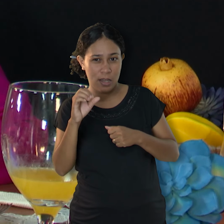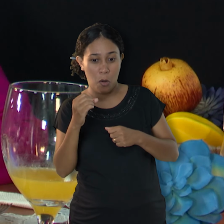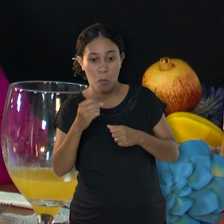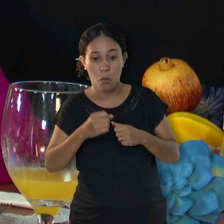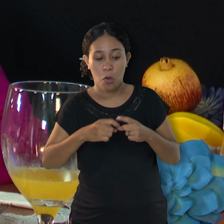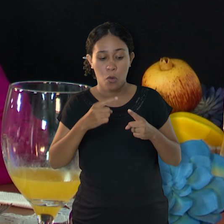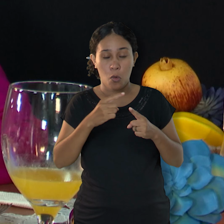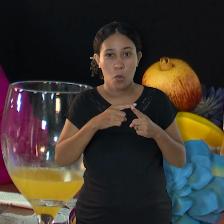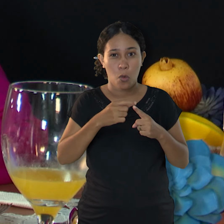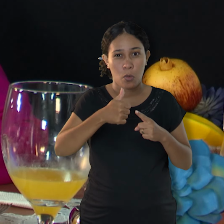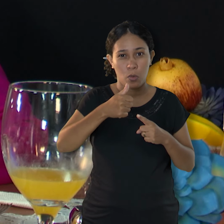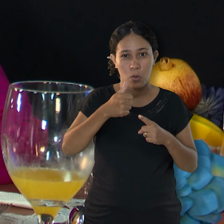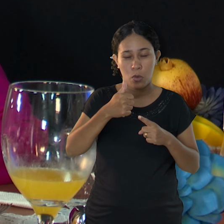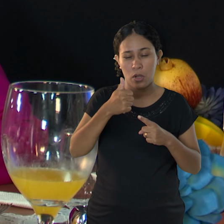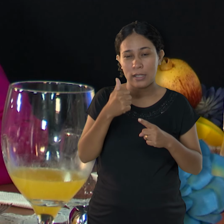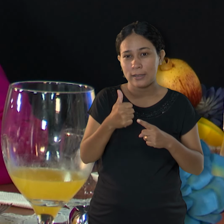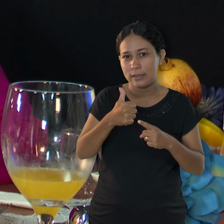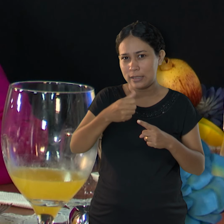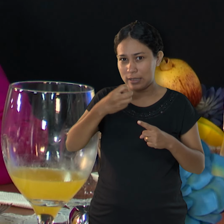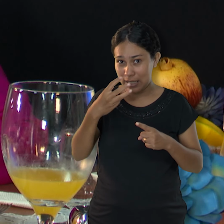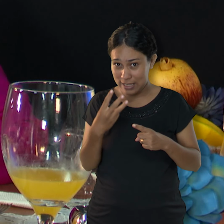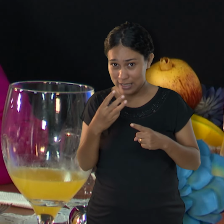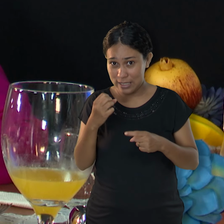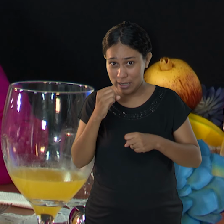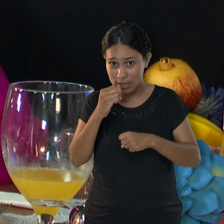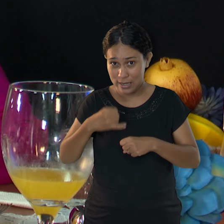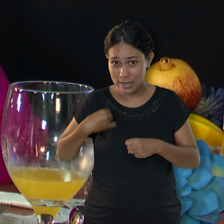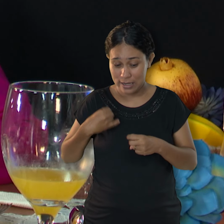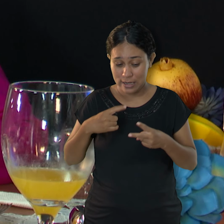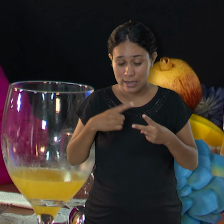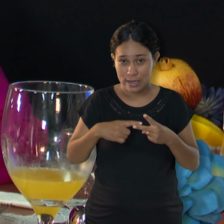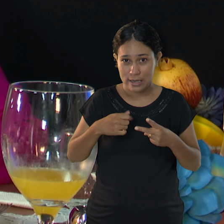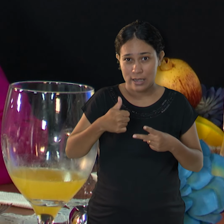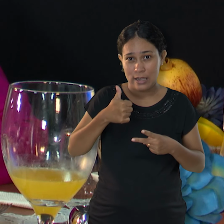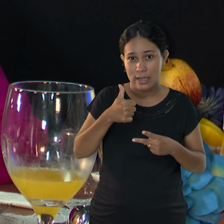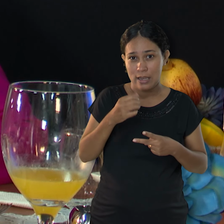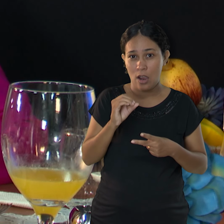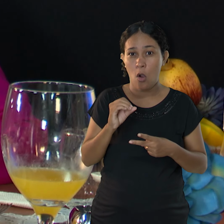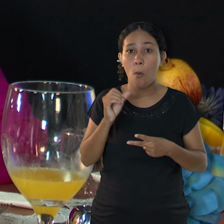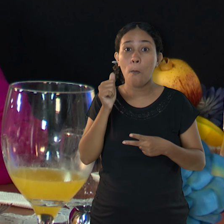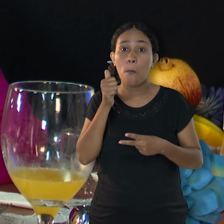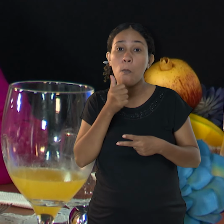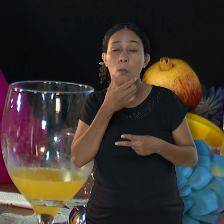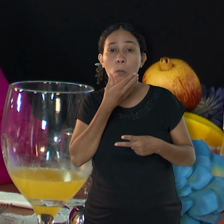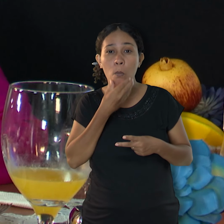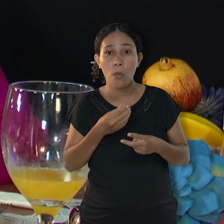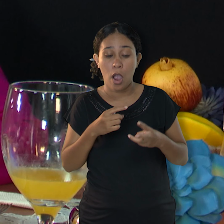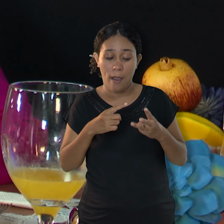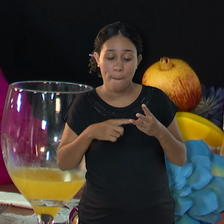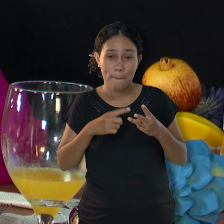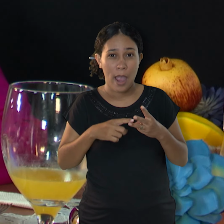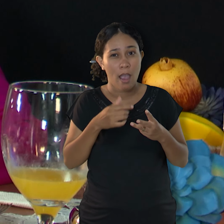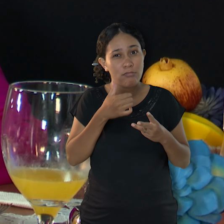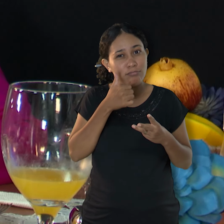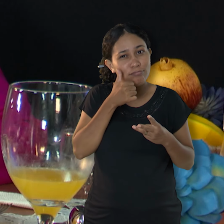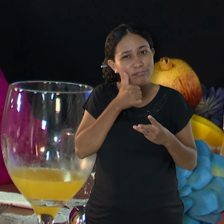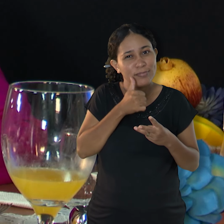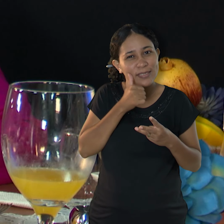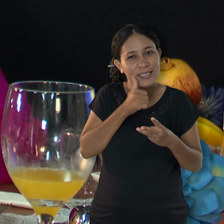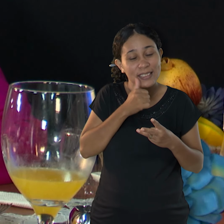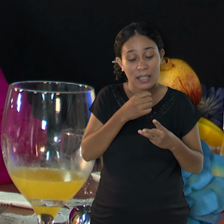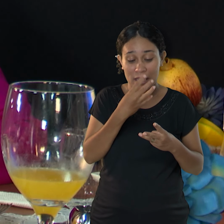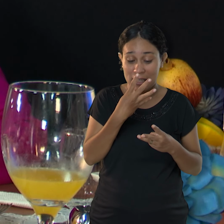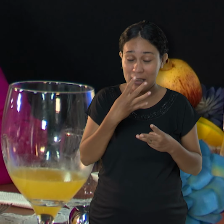rapaz. Meu segundo rapaz tem 10 anos. E a minha bonequinha, que é meu presentinho de Deus, tá com 4 aninhos, né? Depois de